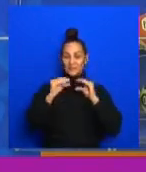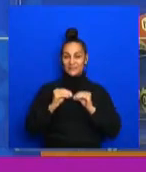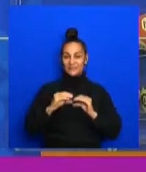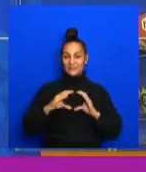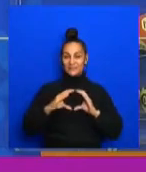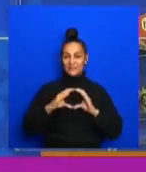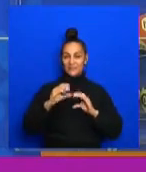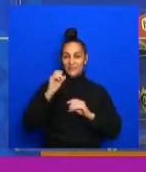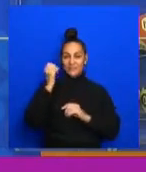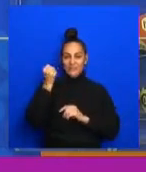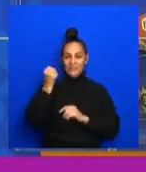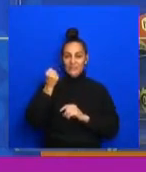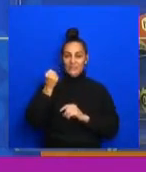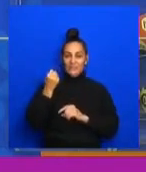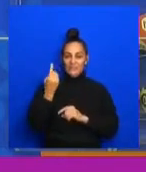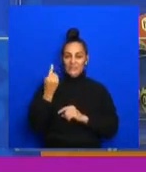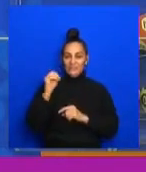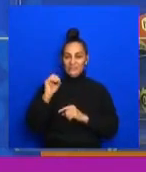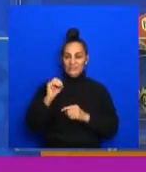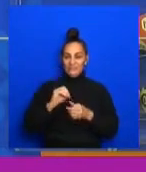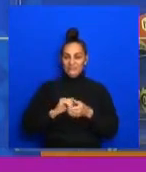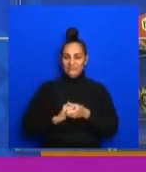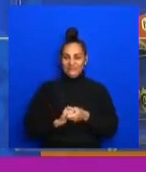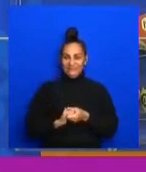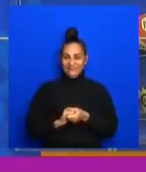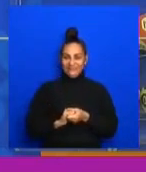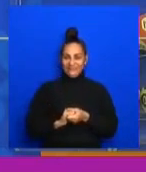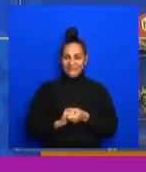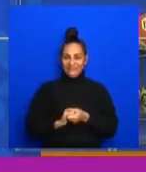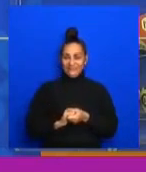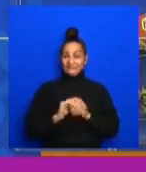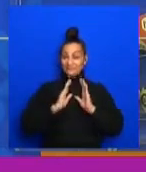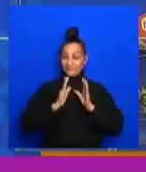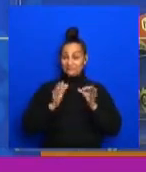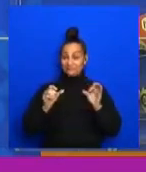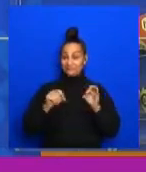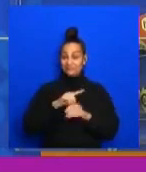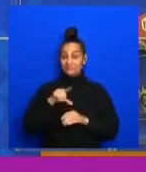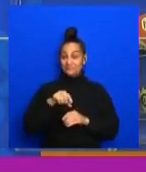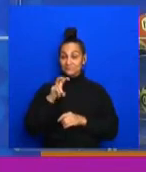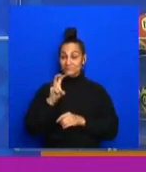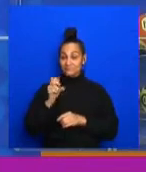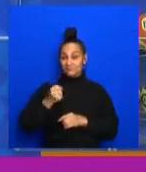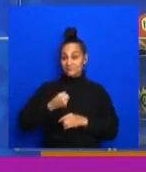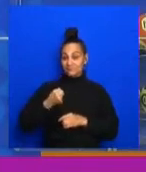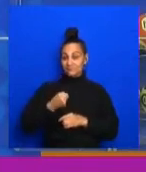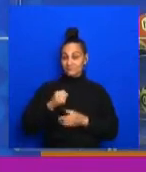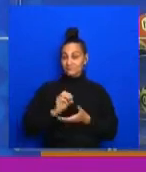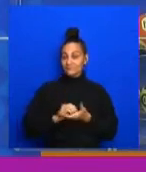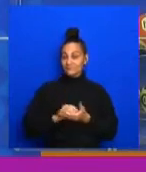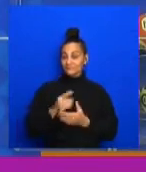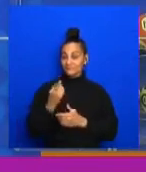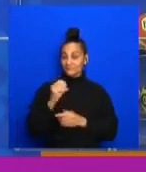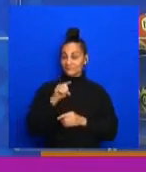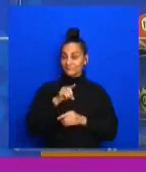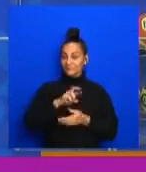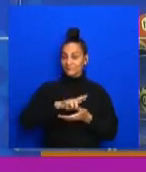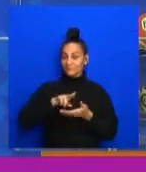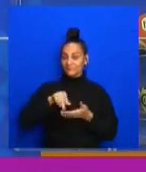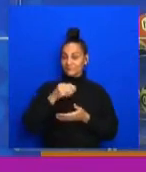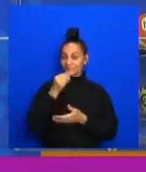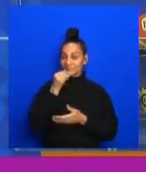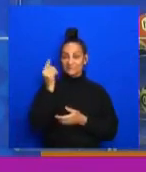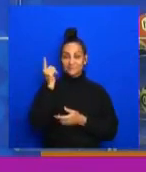noite. Bola branca número 10. Branca 10. Já foram sorteados 5 números. Faltam 10. Você ainda